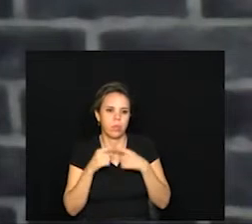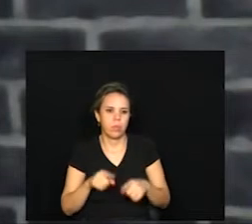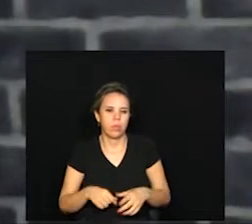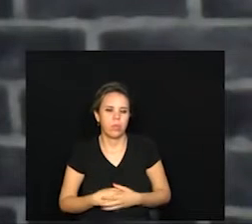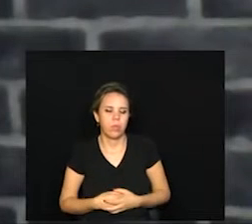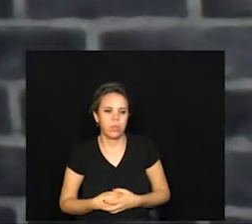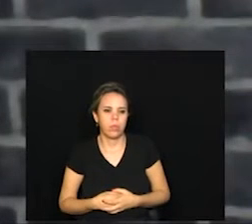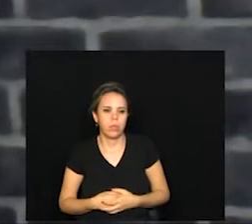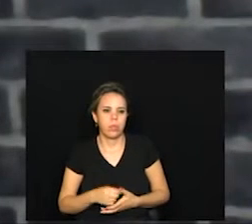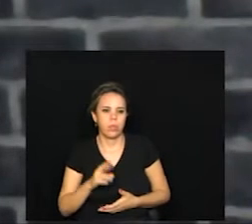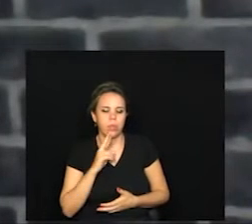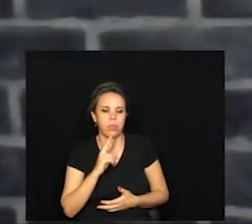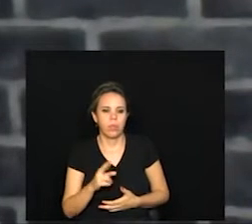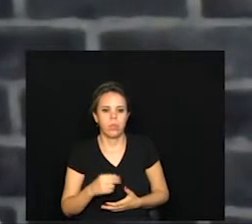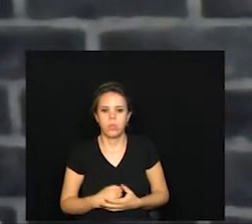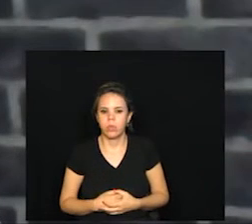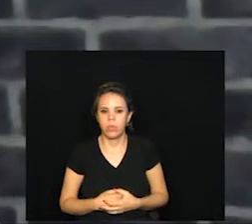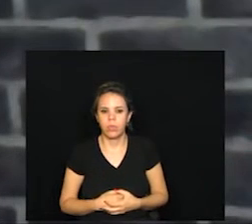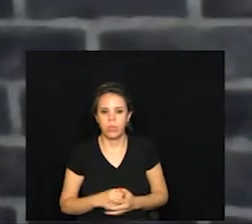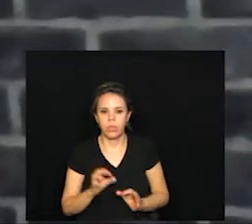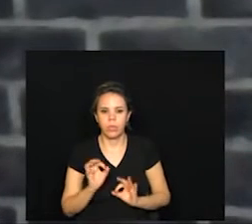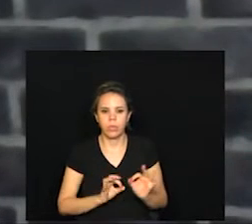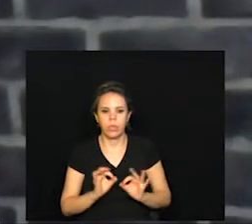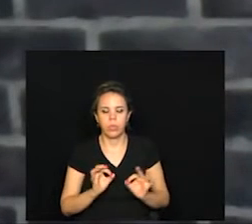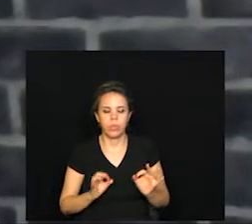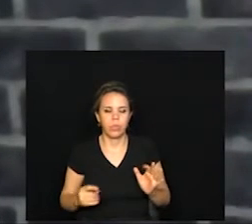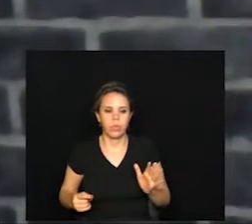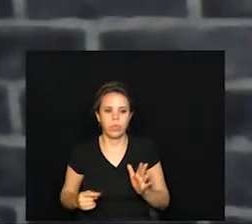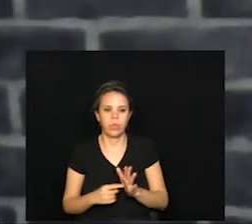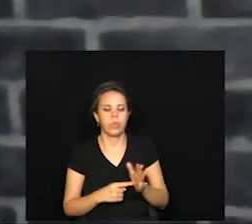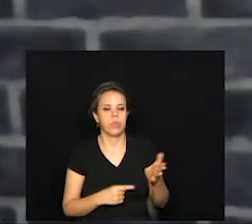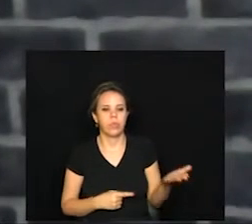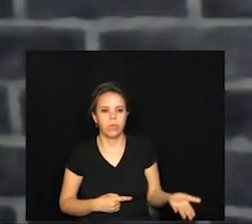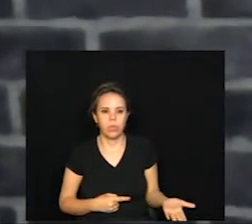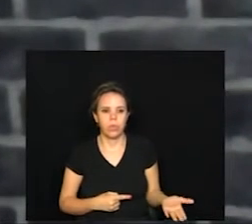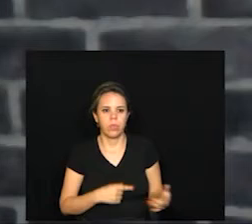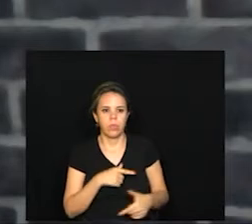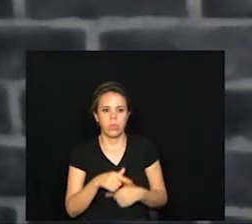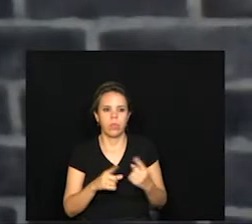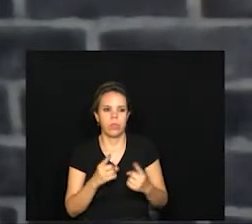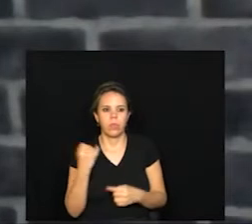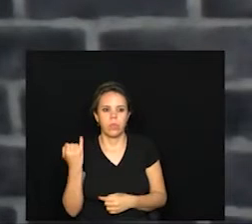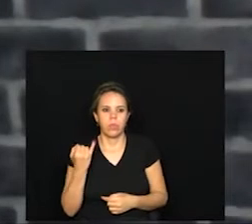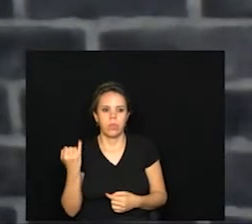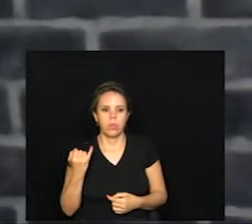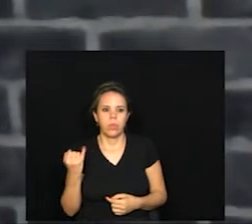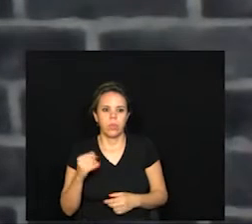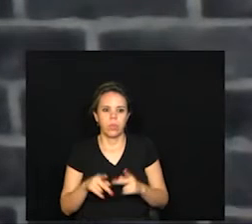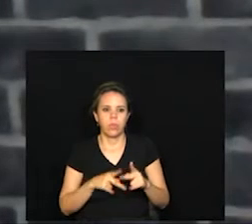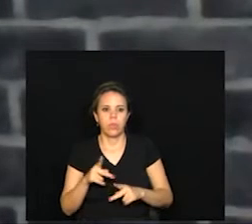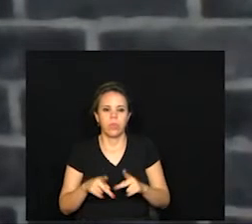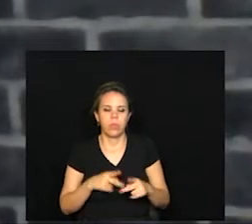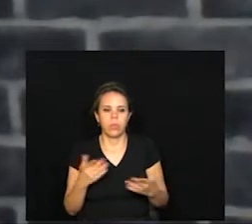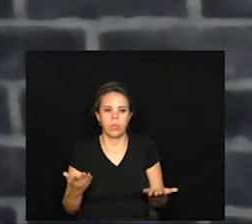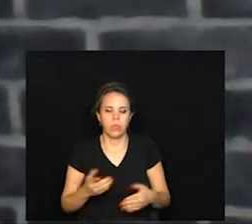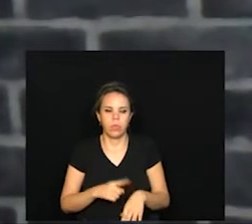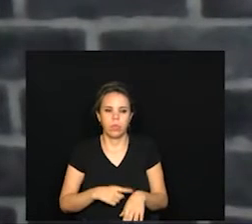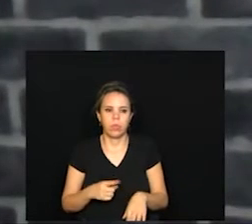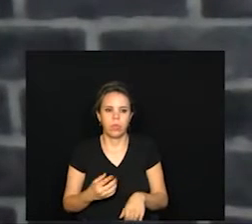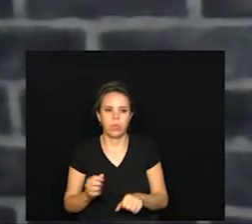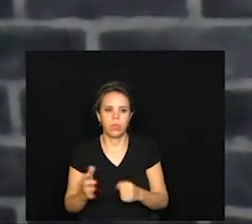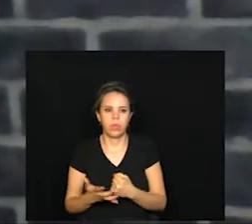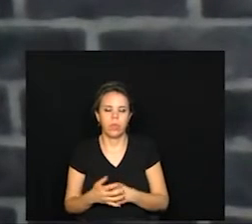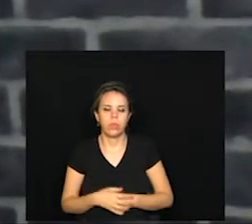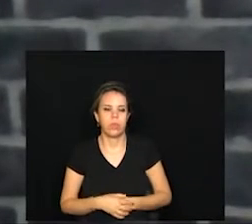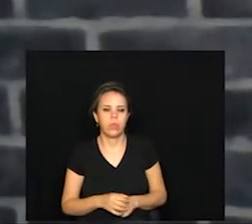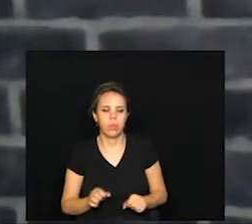reclamação, consultar respostas, formalizar denúncias, foi um serviço importante para o consumidor nesse momento de